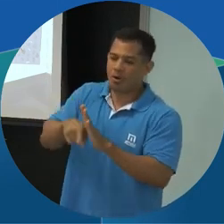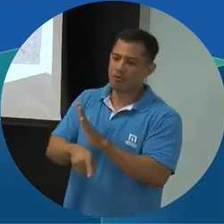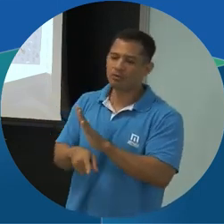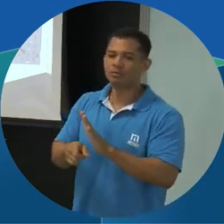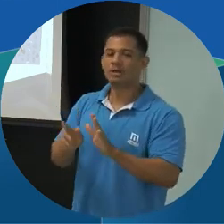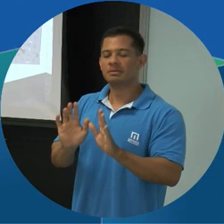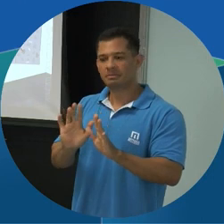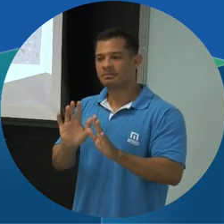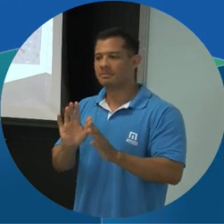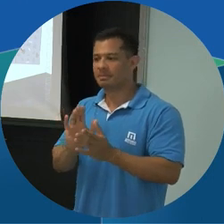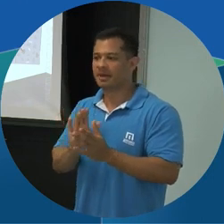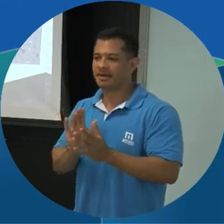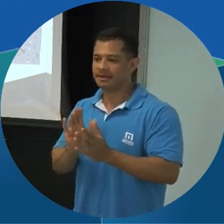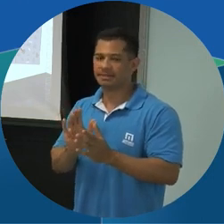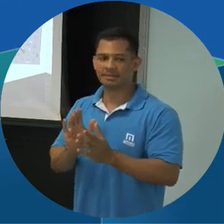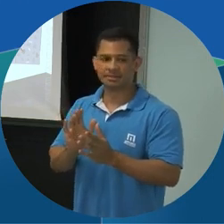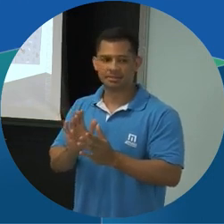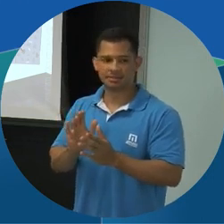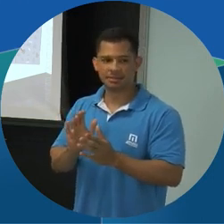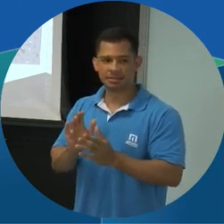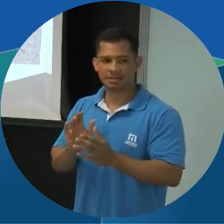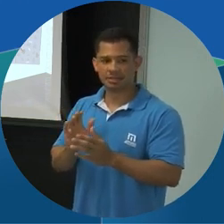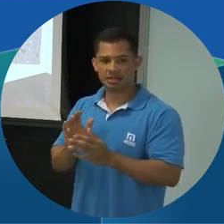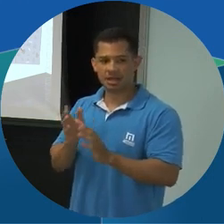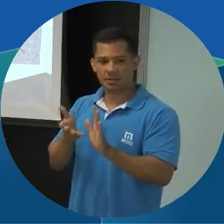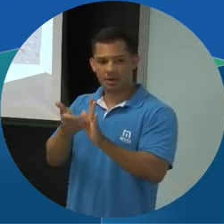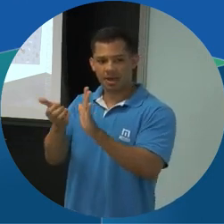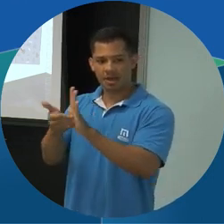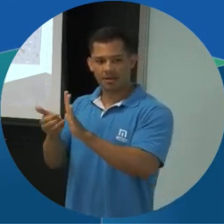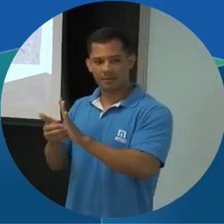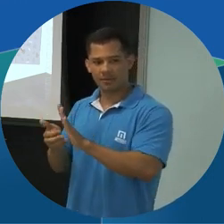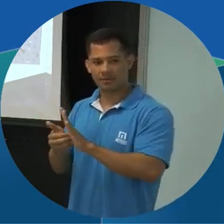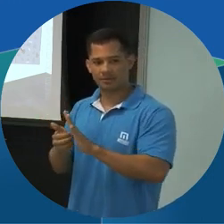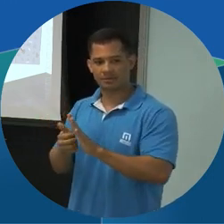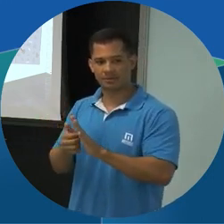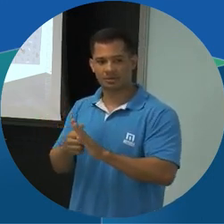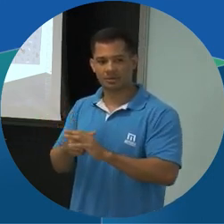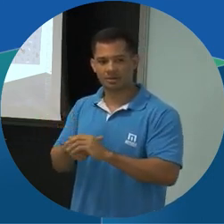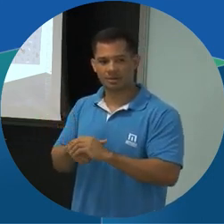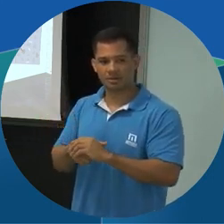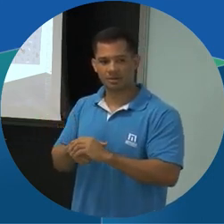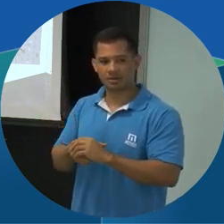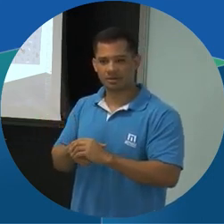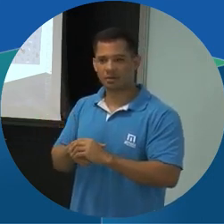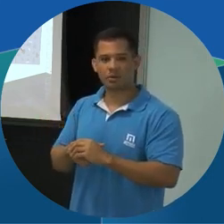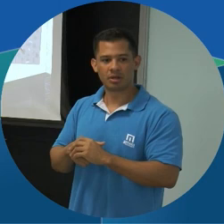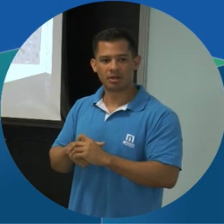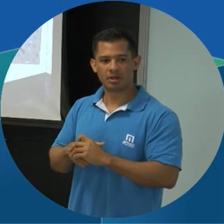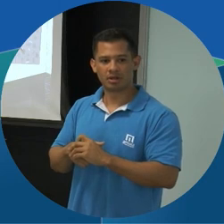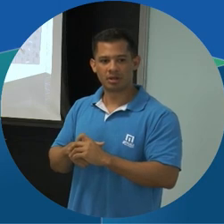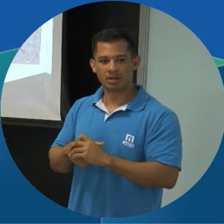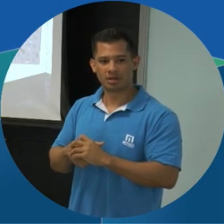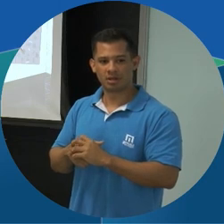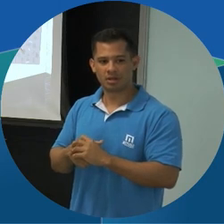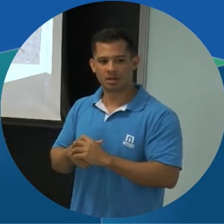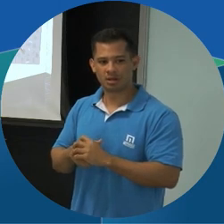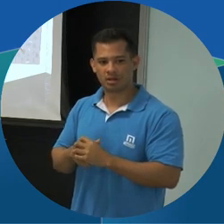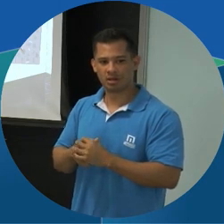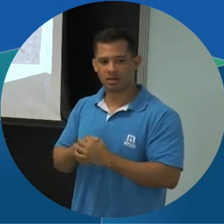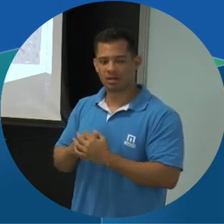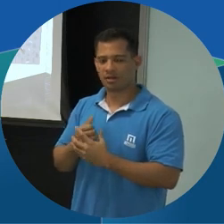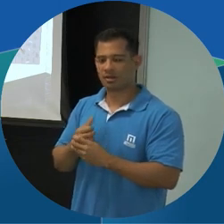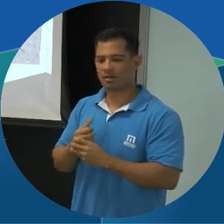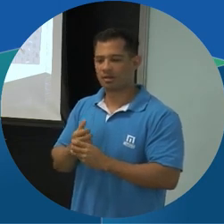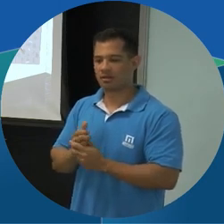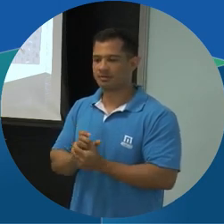já é uma remoção superficial que vocês vão conseguir um resultado como se fosse uma escarificação. Conforme você vai